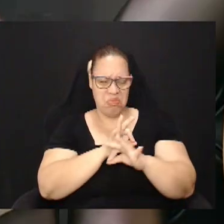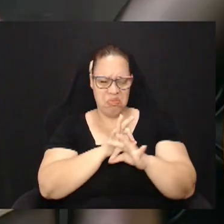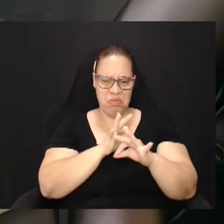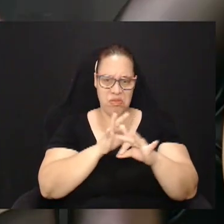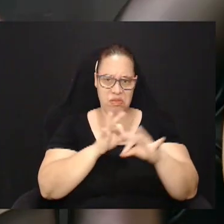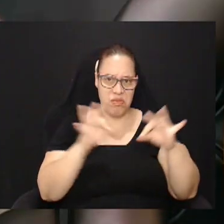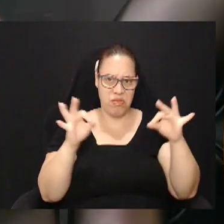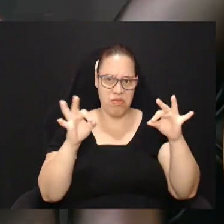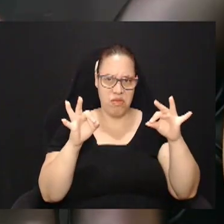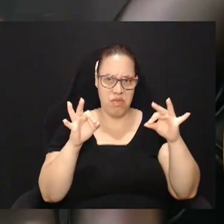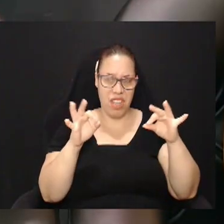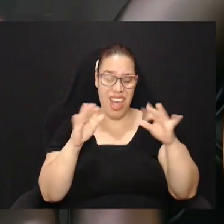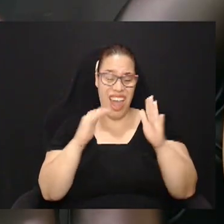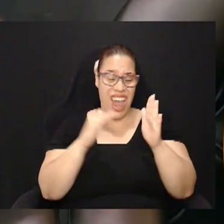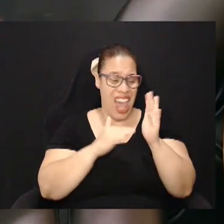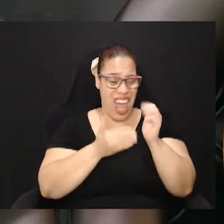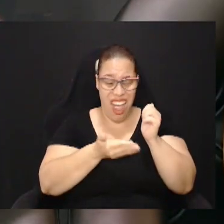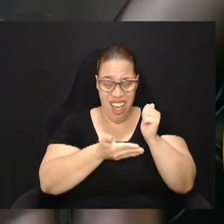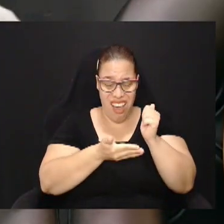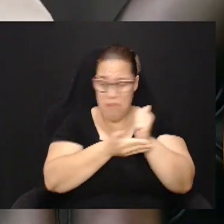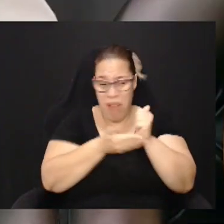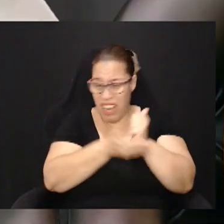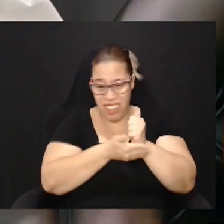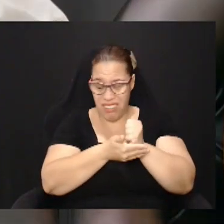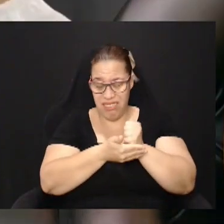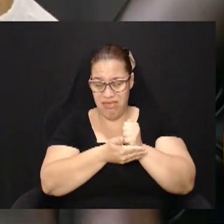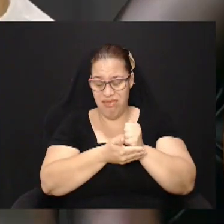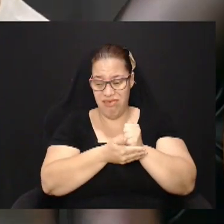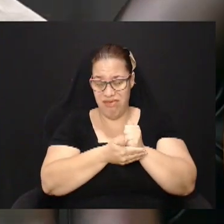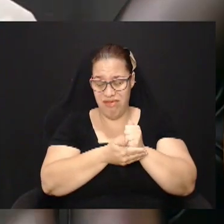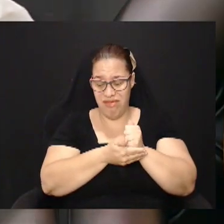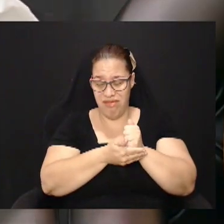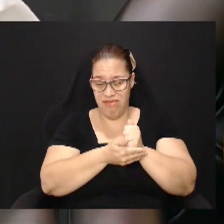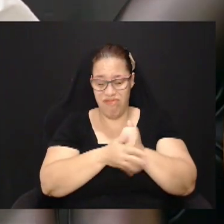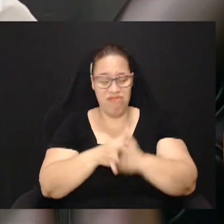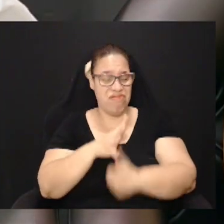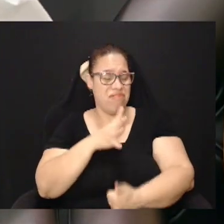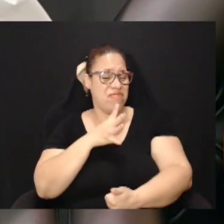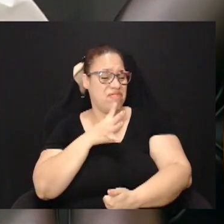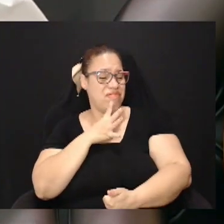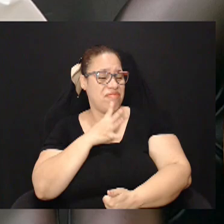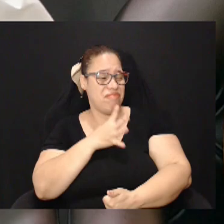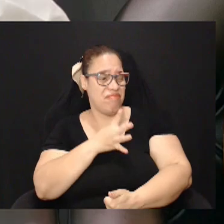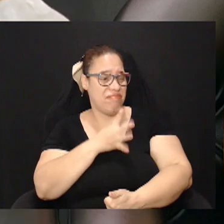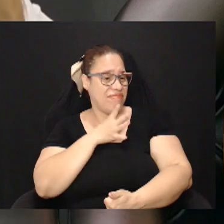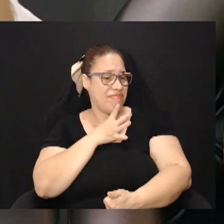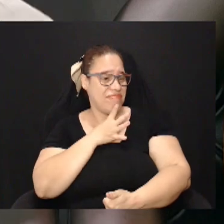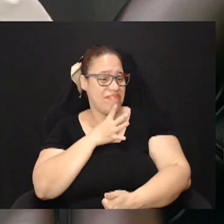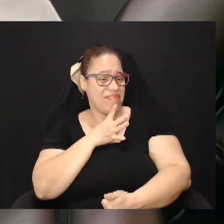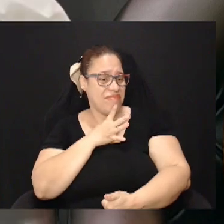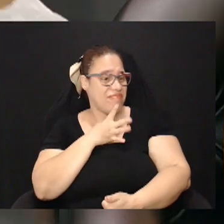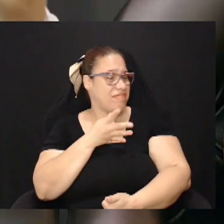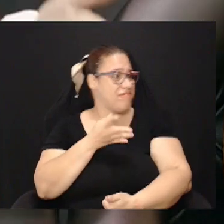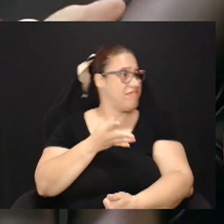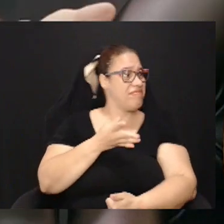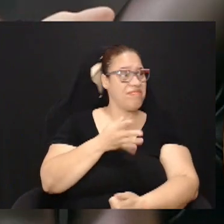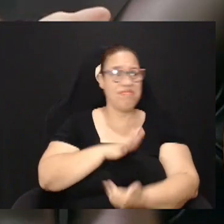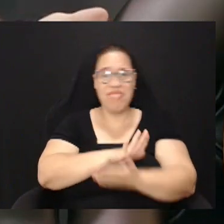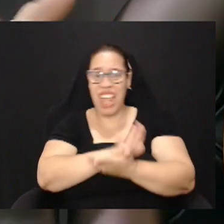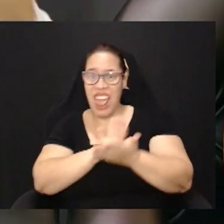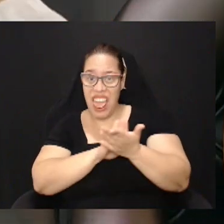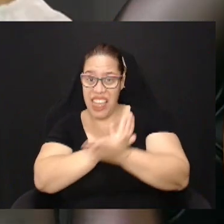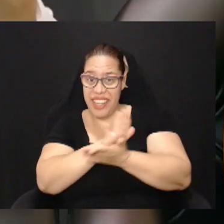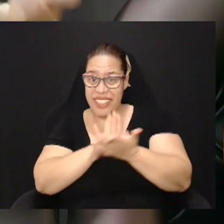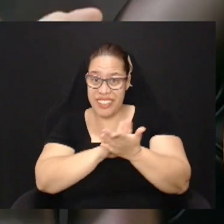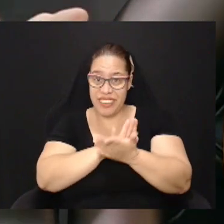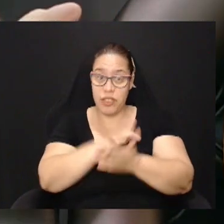superficial, né? É um conhecimento, né? Que nada mais é do que uma